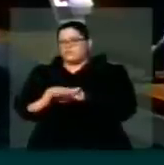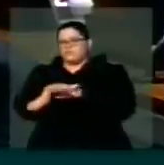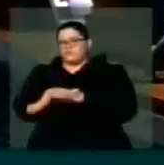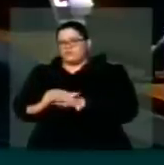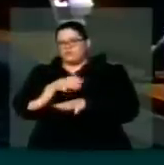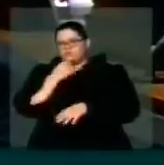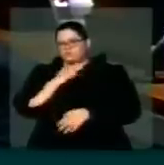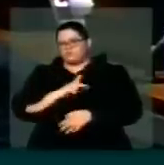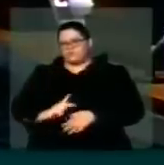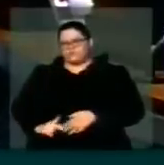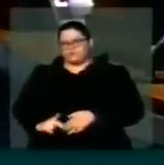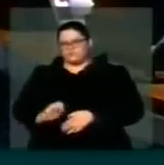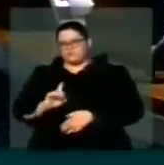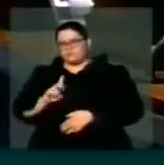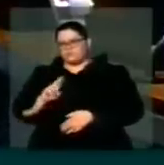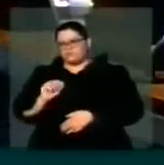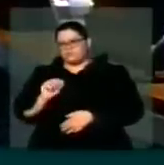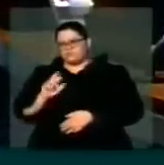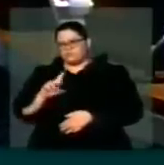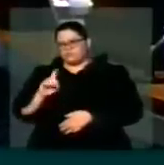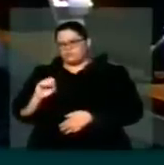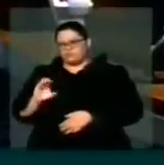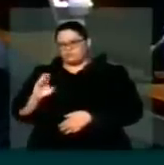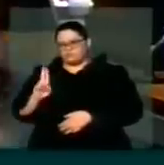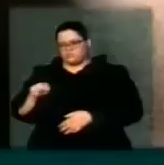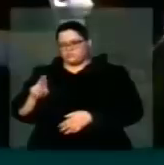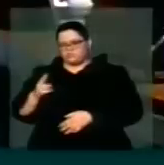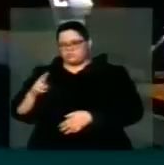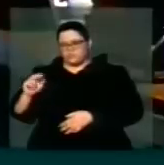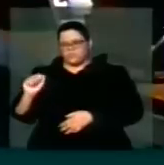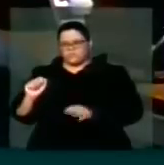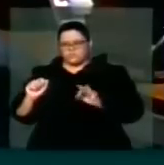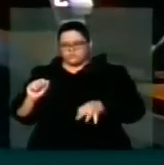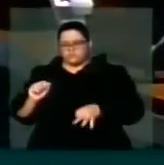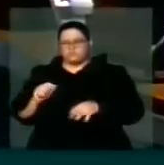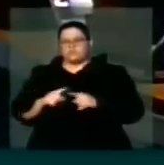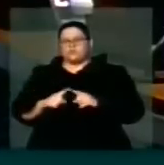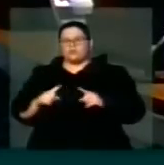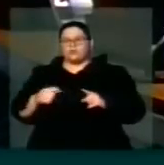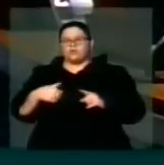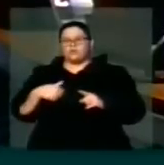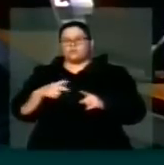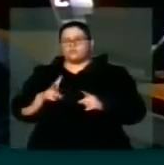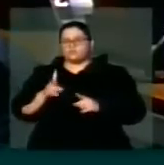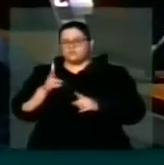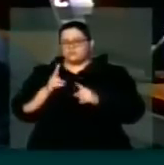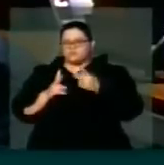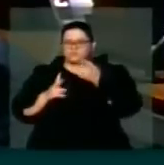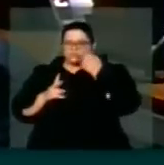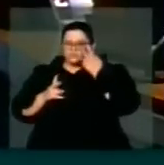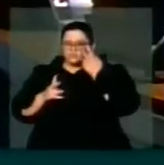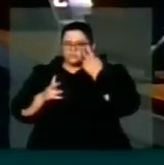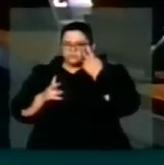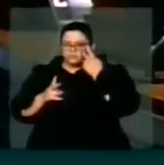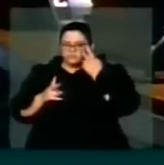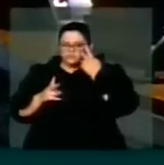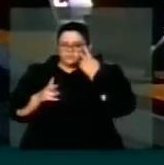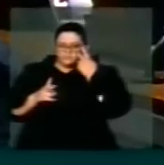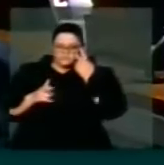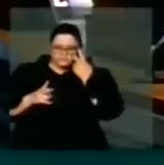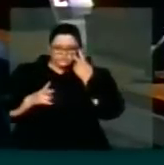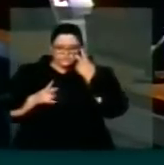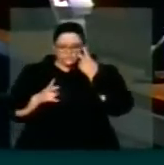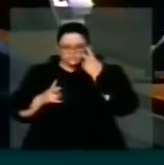tenho me atido à análise detalhada de todos os fatos, não só agora nesta CPI, senhor presidente, mas também